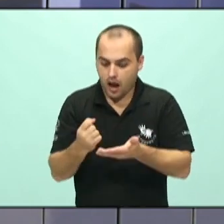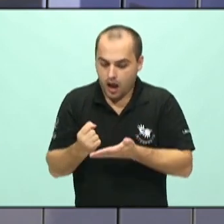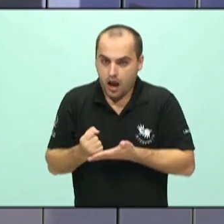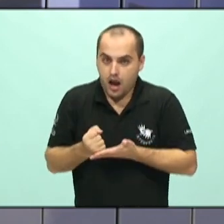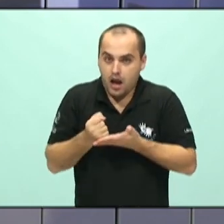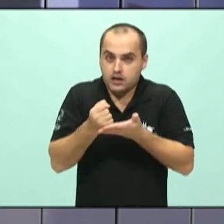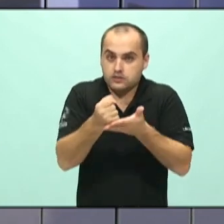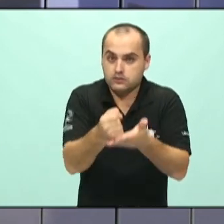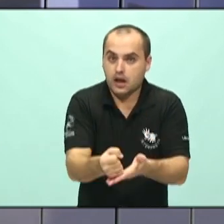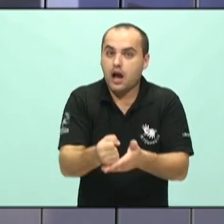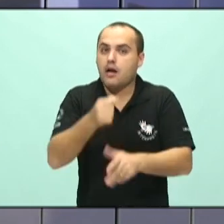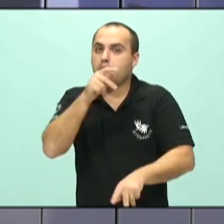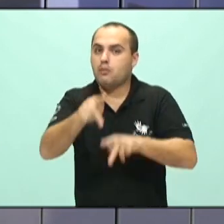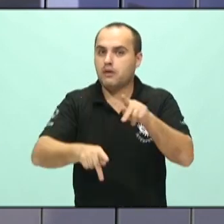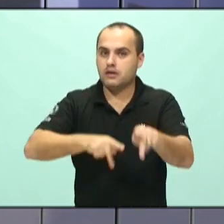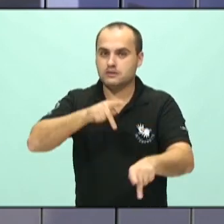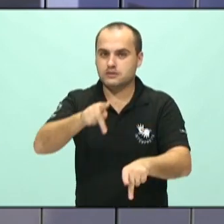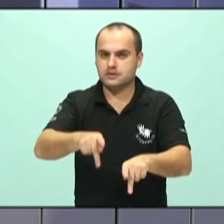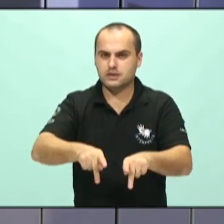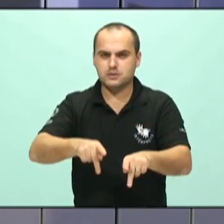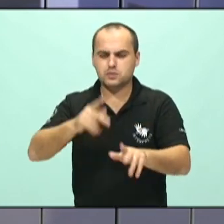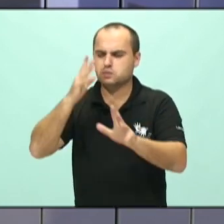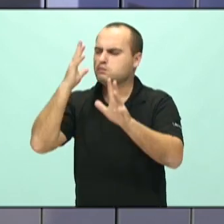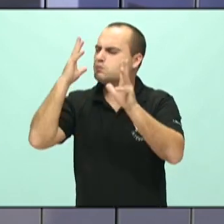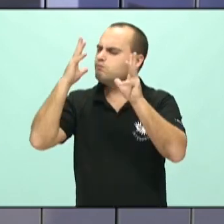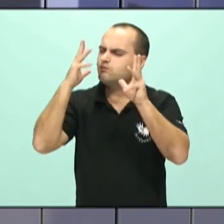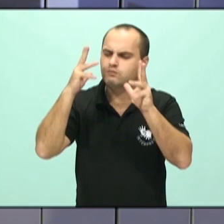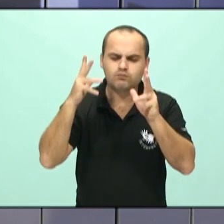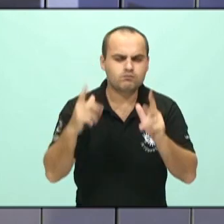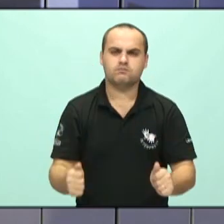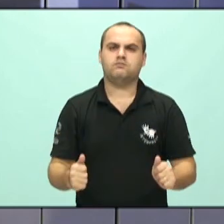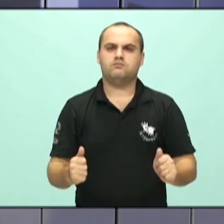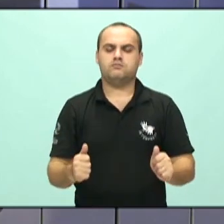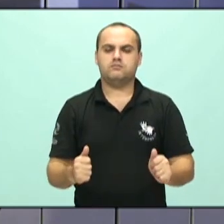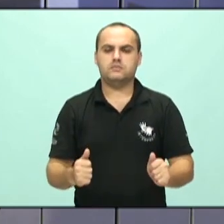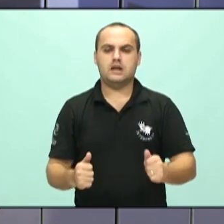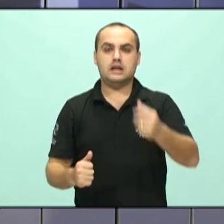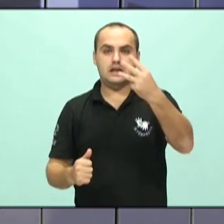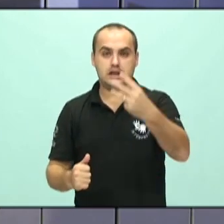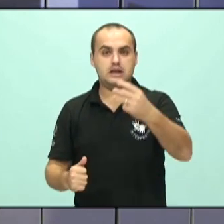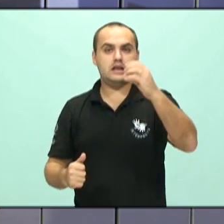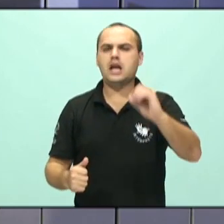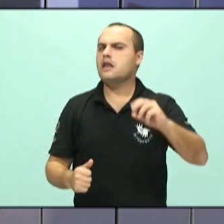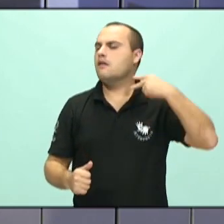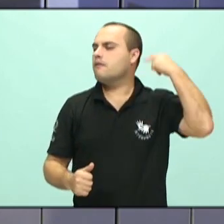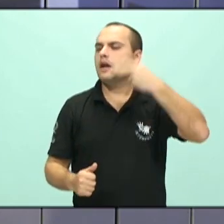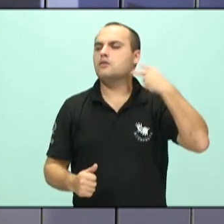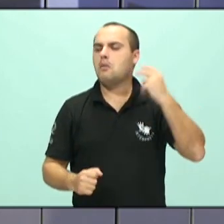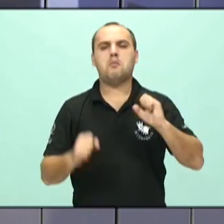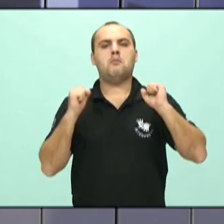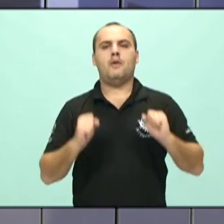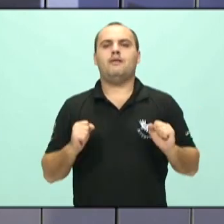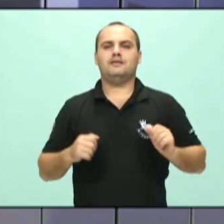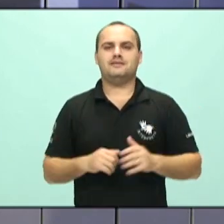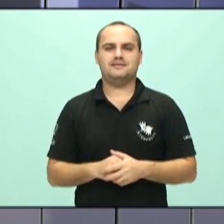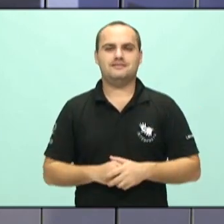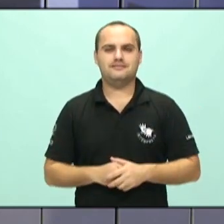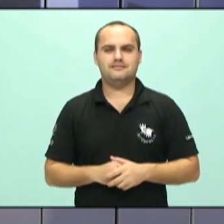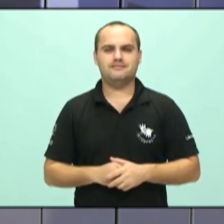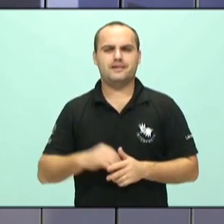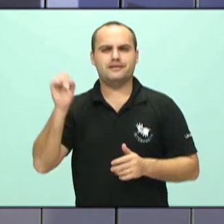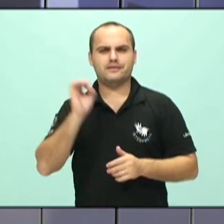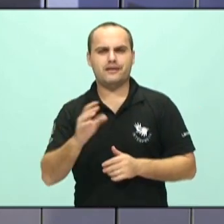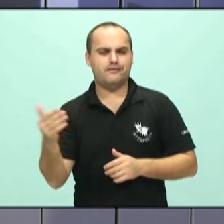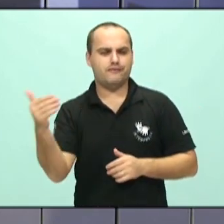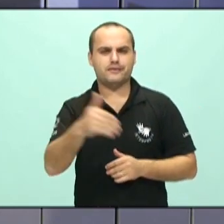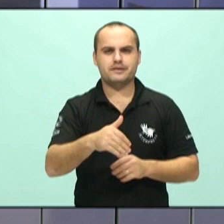na integralidade, sem fingimento, 30 vereadores é bem-vindo. Se for para vir para a Câmara terça e